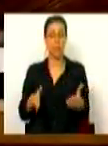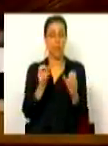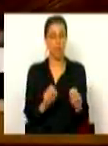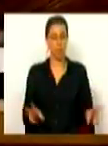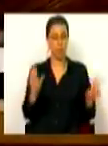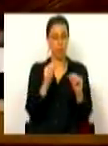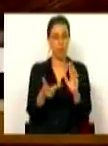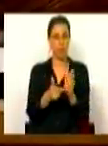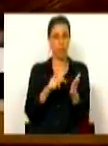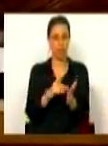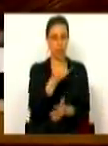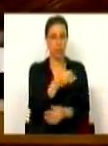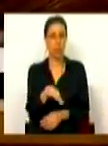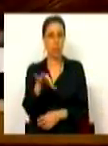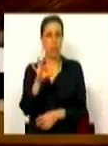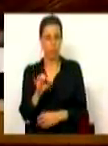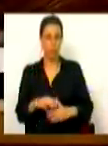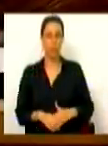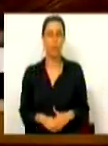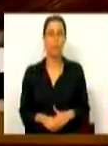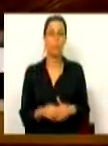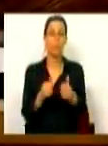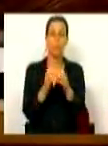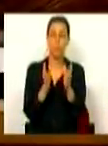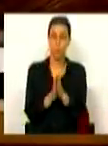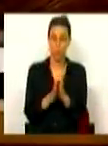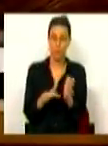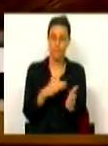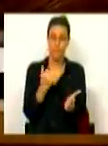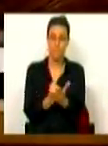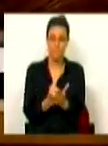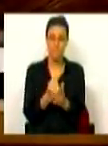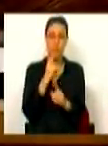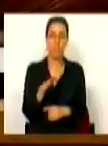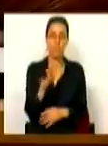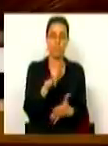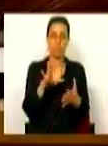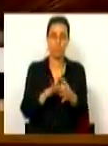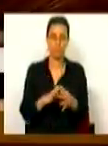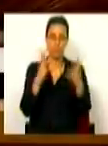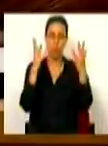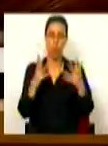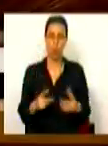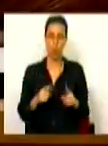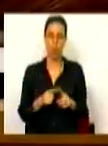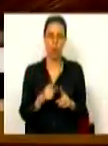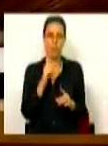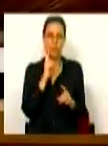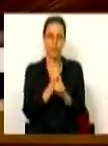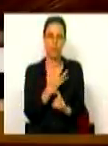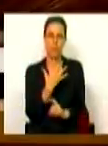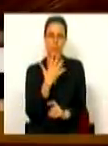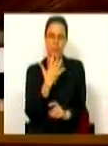inovação tecnológica de 2018. Tudo sempre no contexto de orçamentos muito